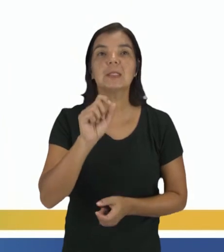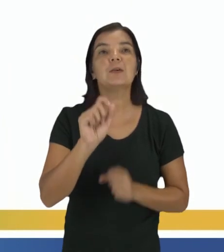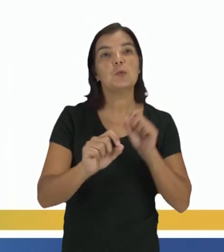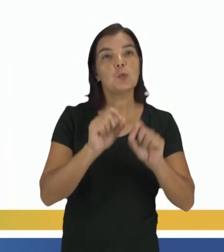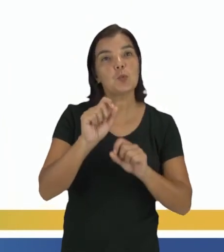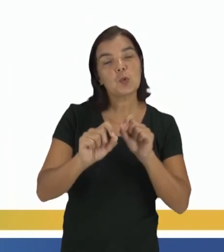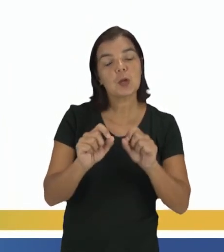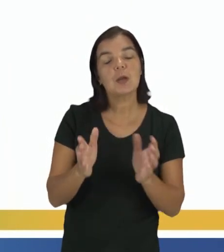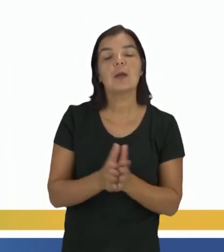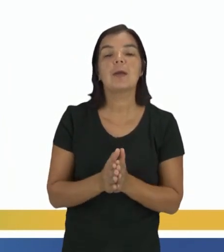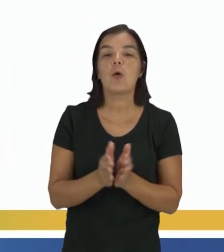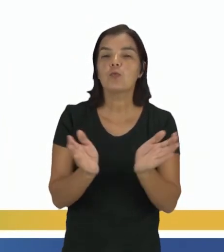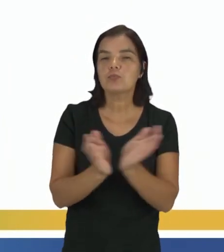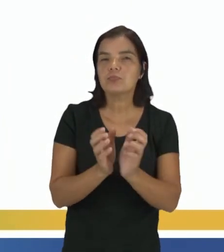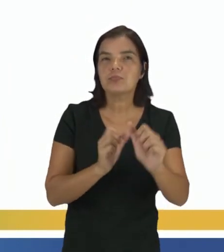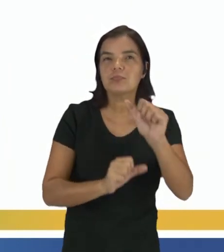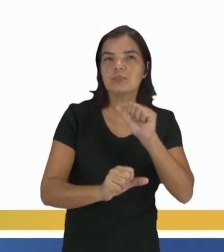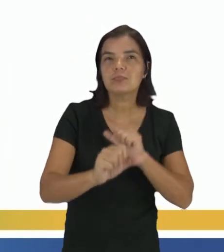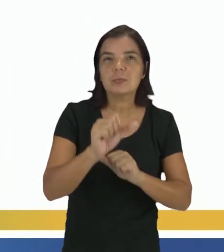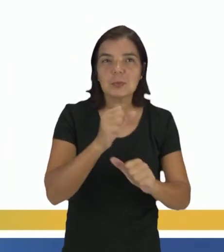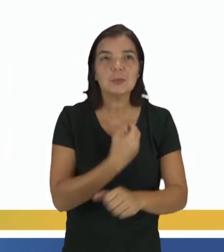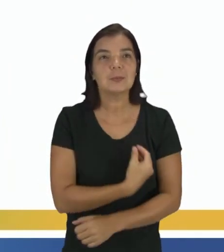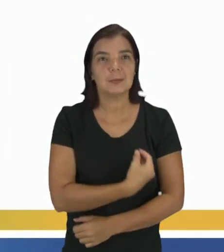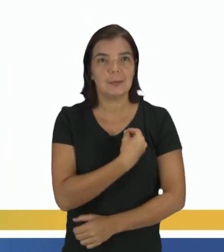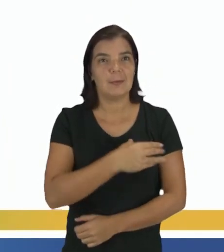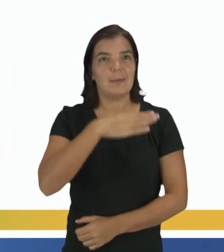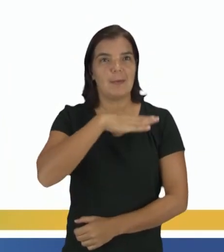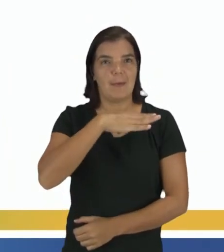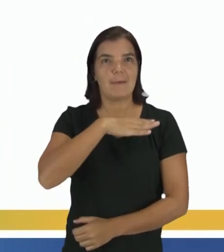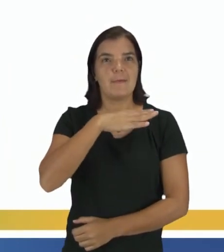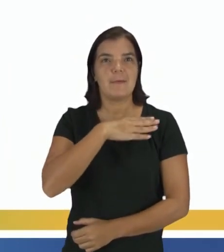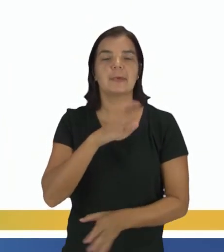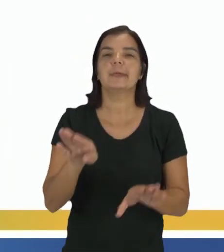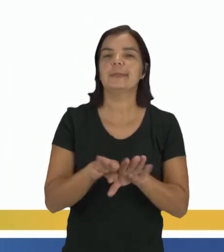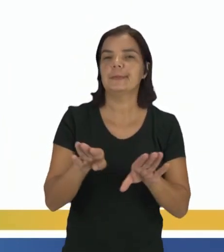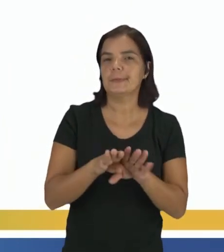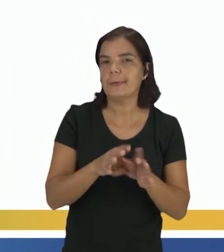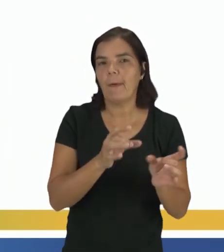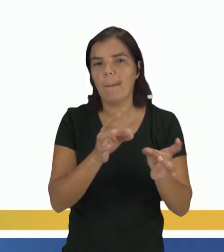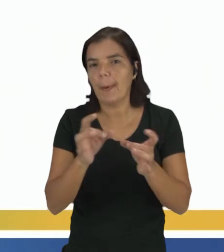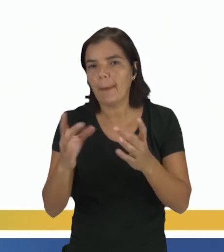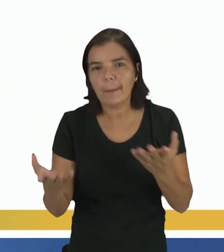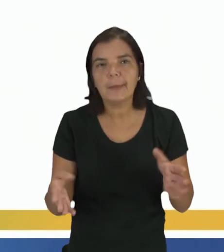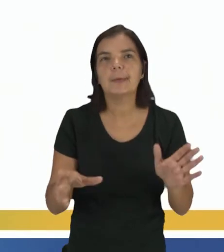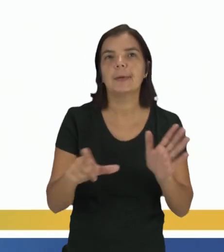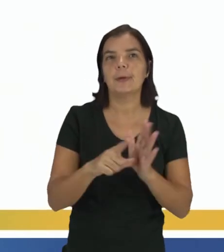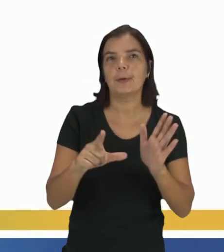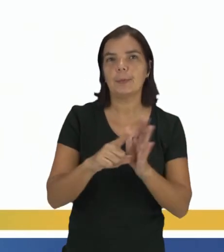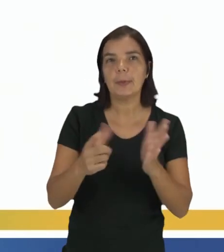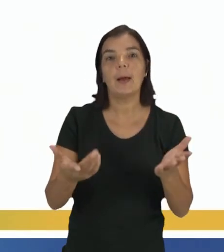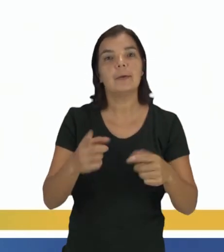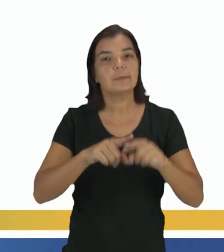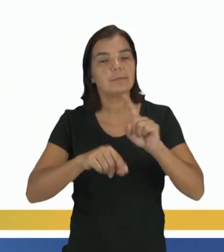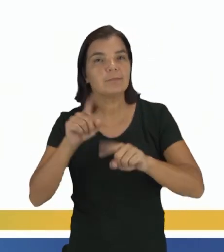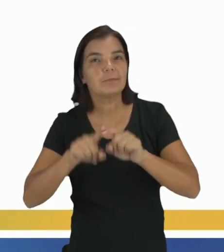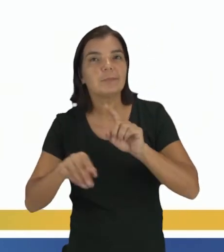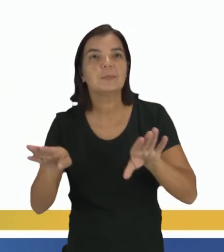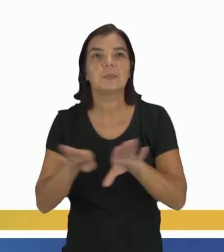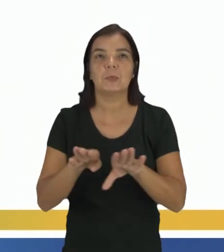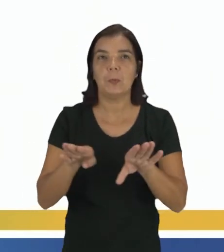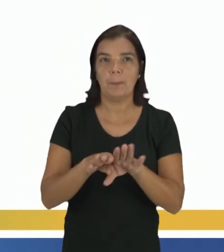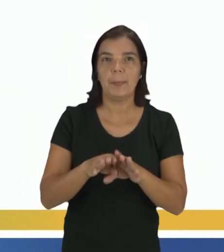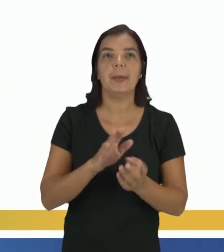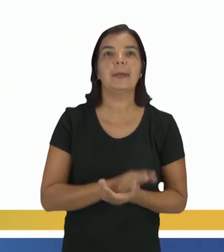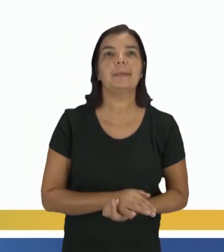Esse conceito de rede urbana ele é o conjunto de trocas que existe entre as cidades, sejam mercadorias, né, as redes materiais e as redes